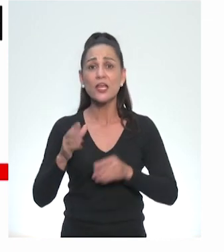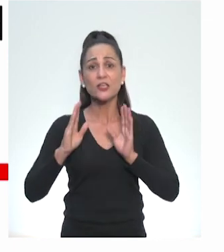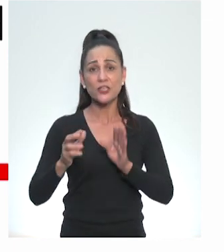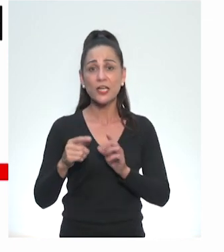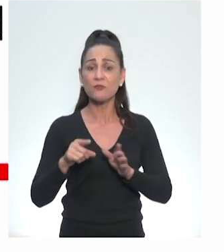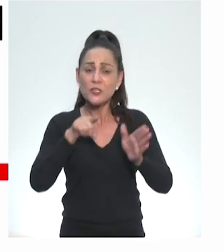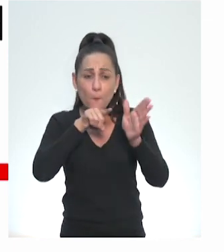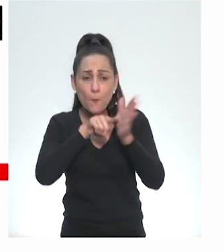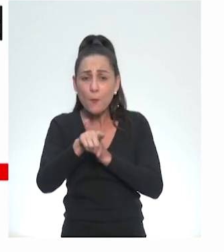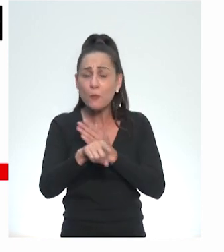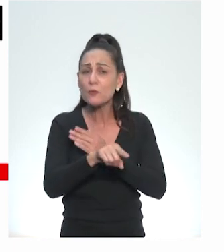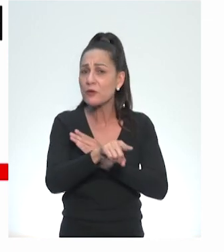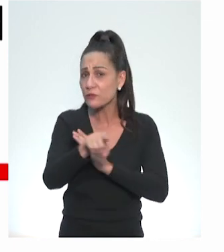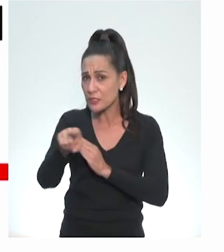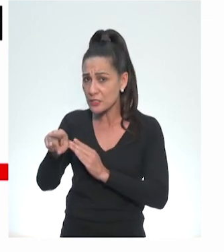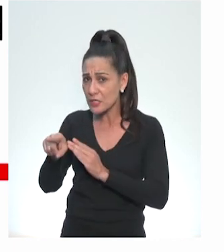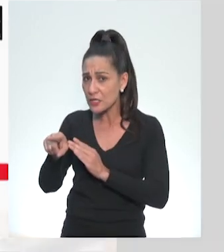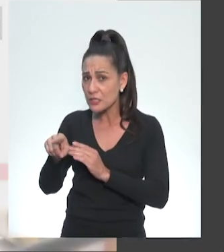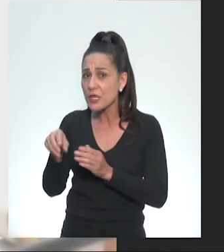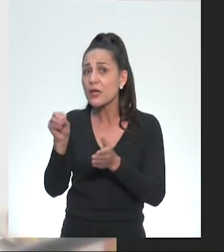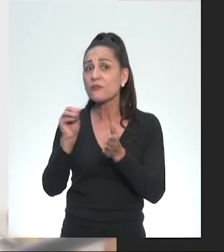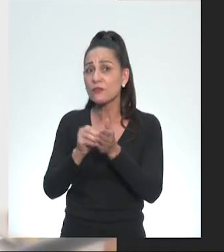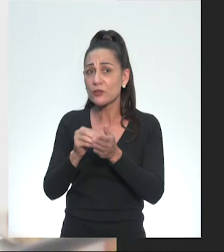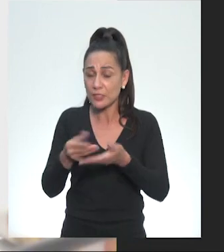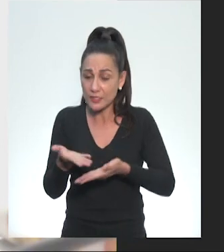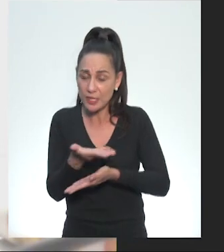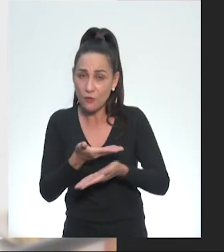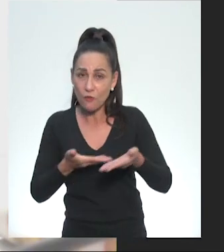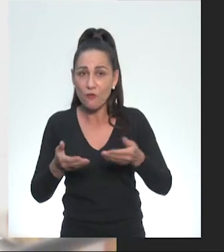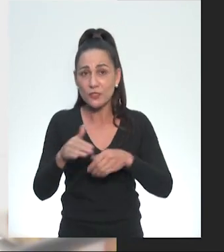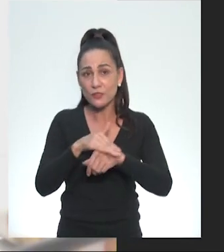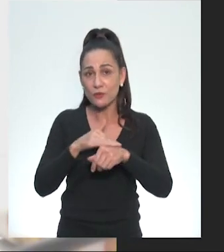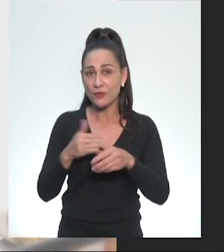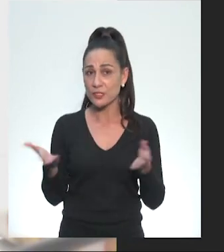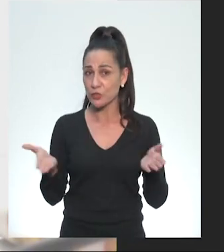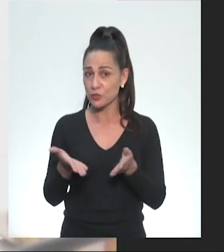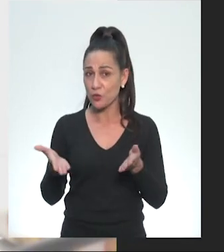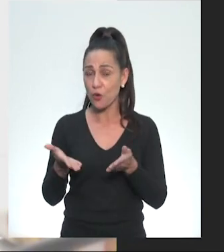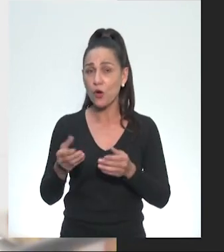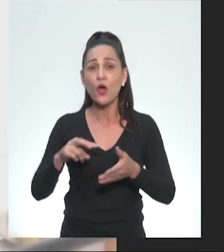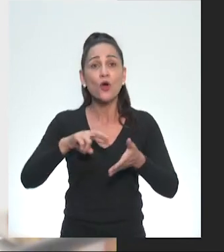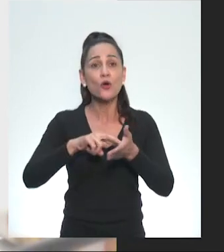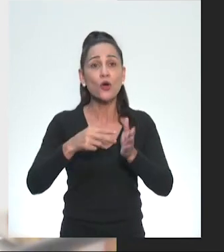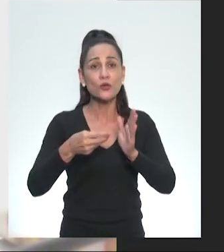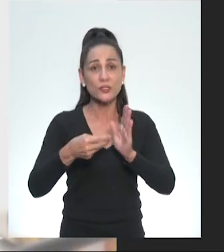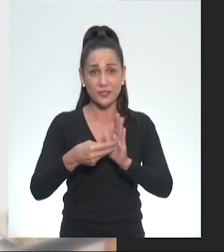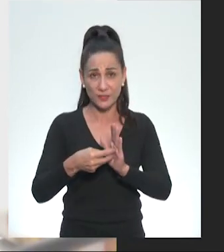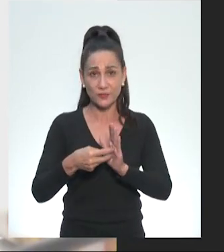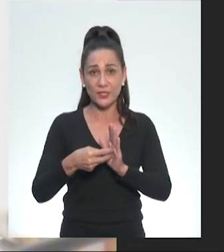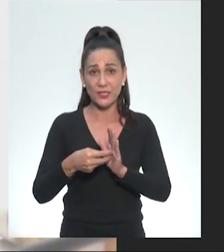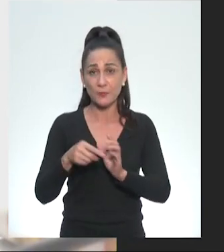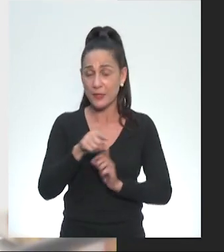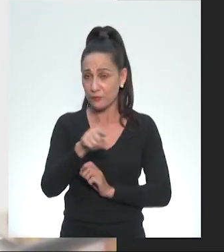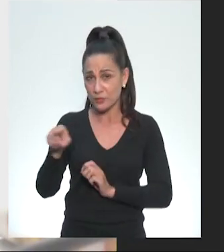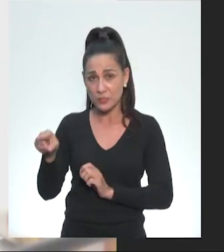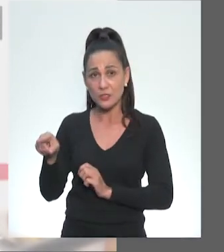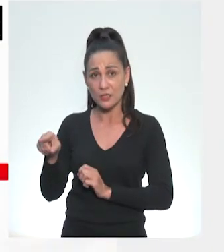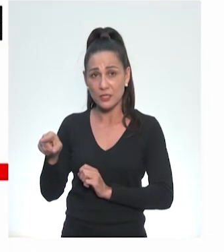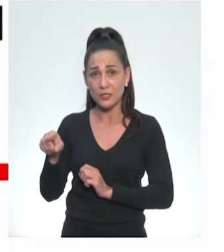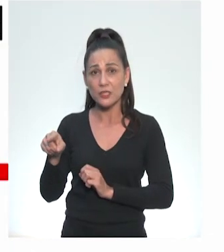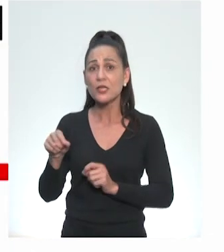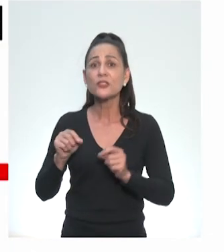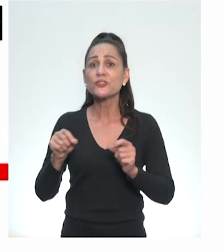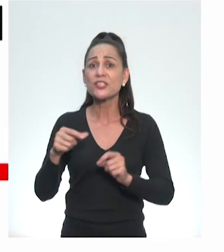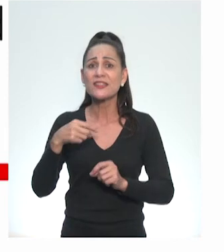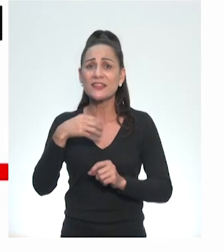um questionamento, e acho que vai pautar essa nossa conversa de hoje. Qual o significado para vocês de